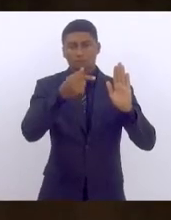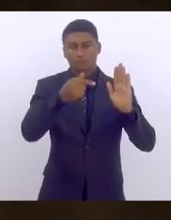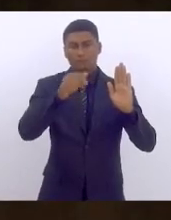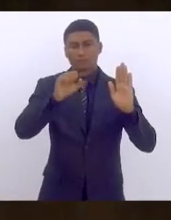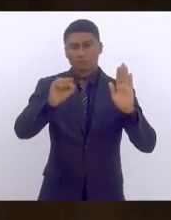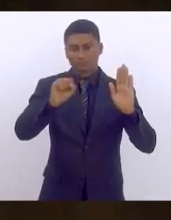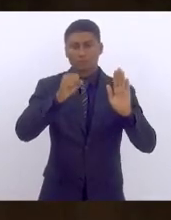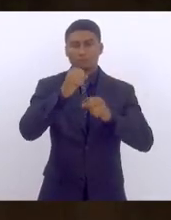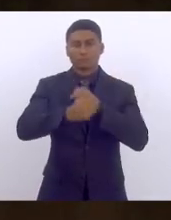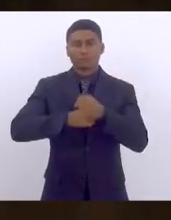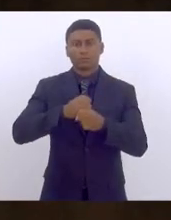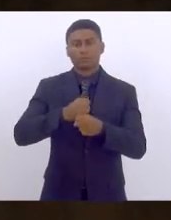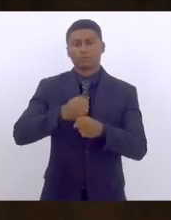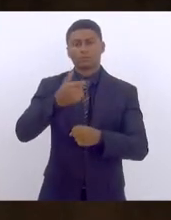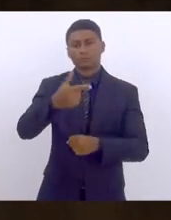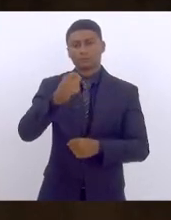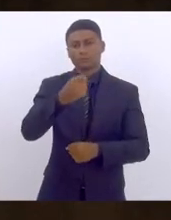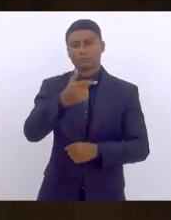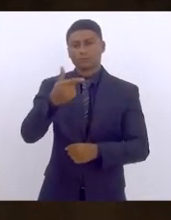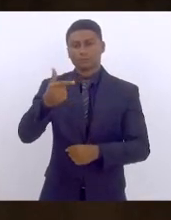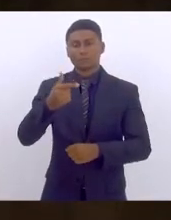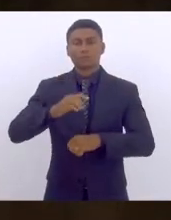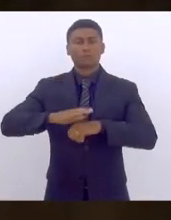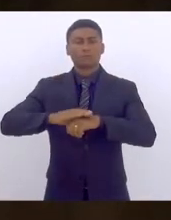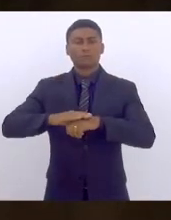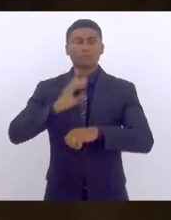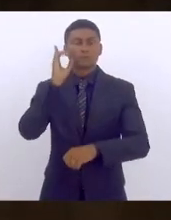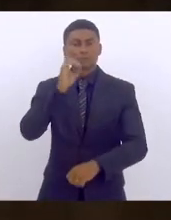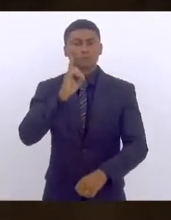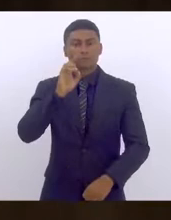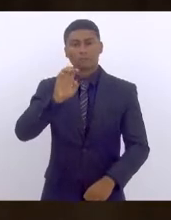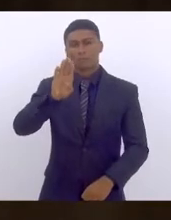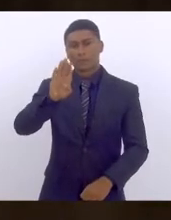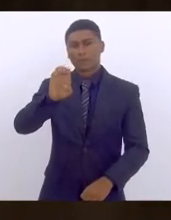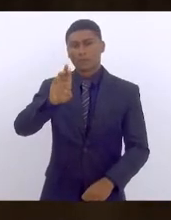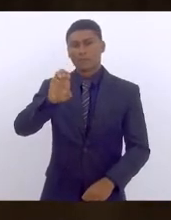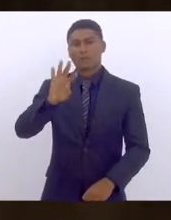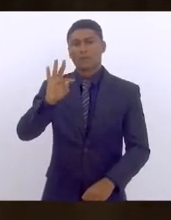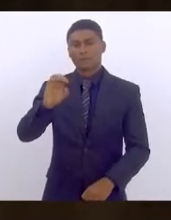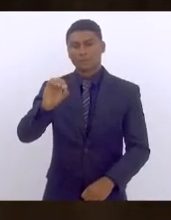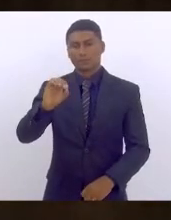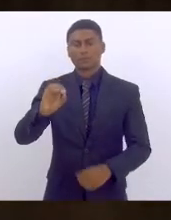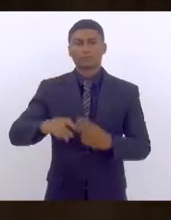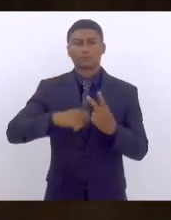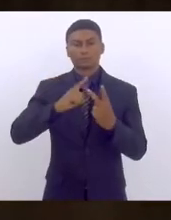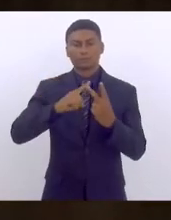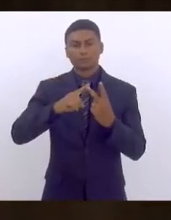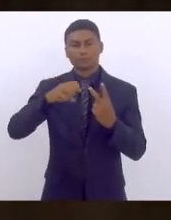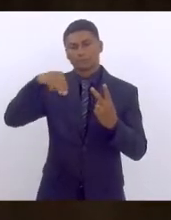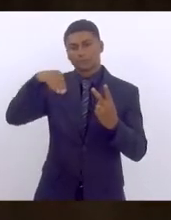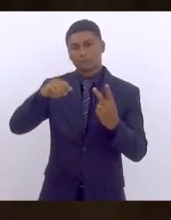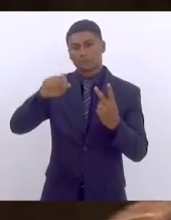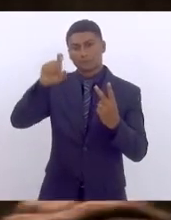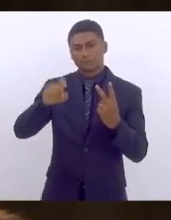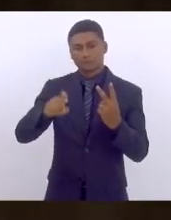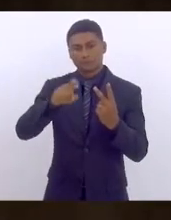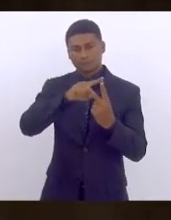6.178, de 22, de autoria dos deputados Bebeto e Maxi